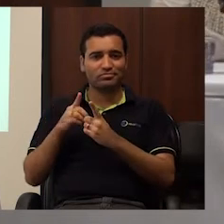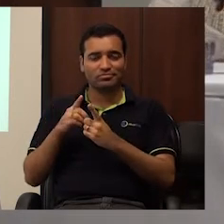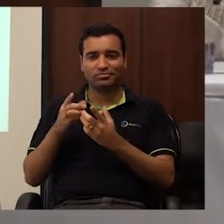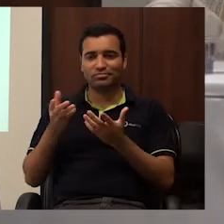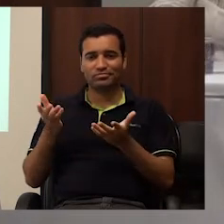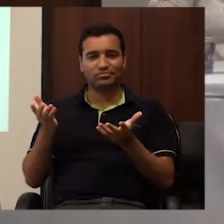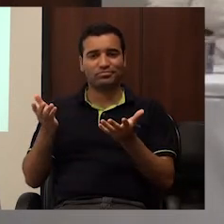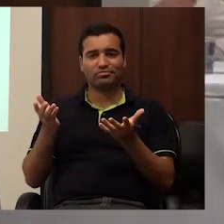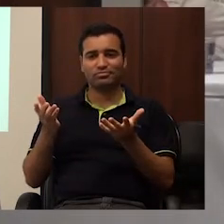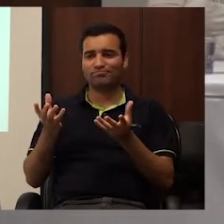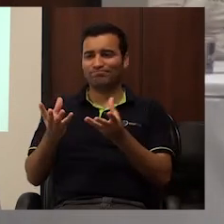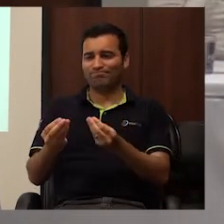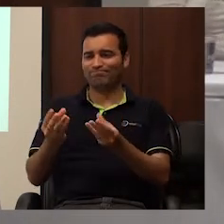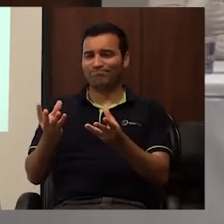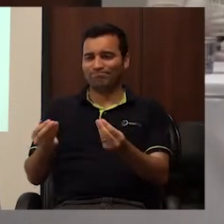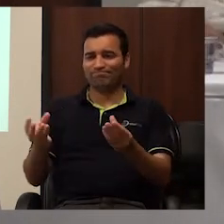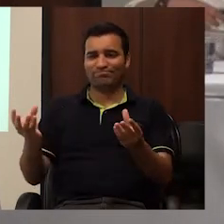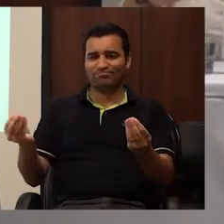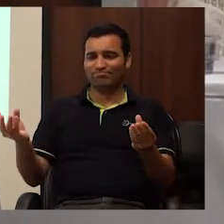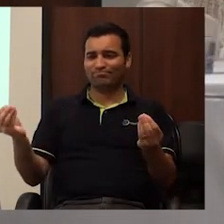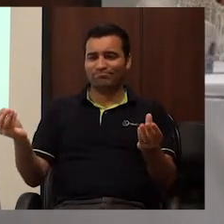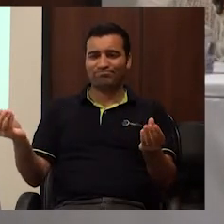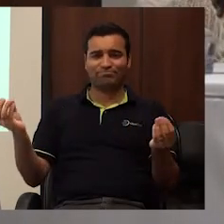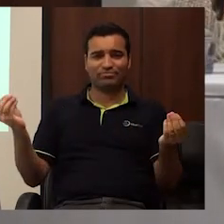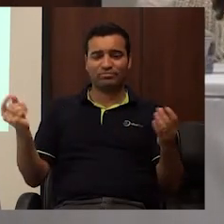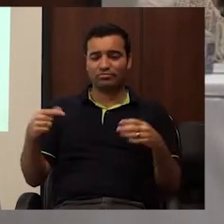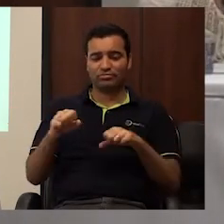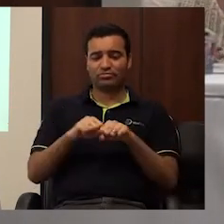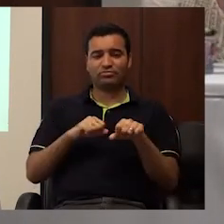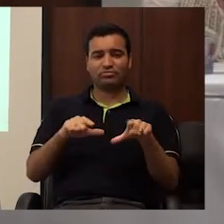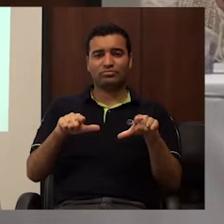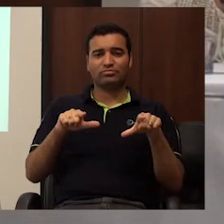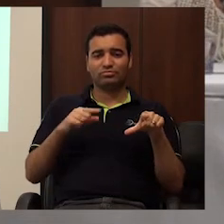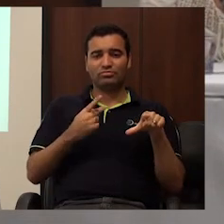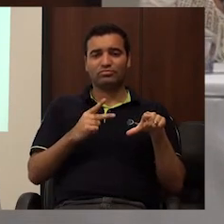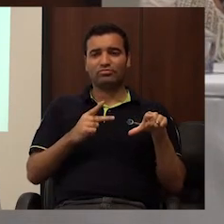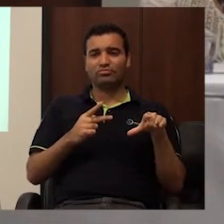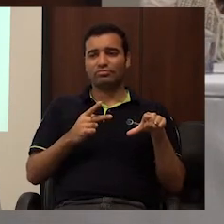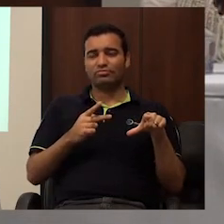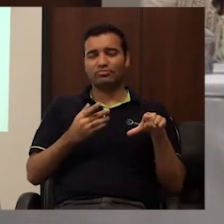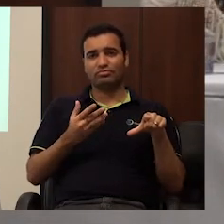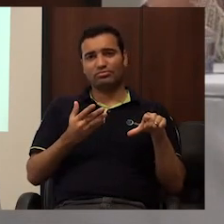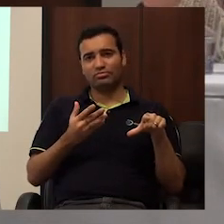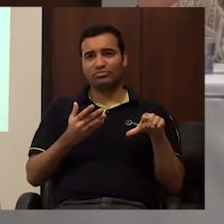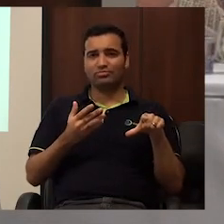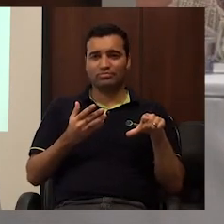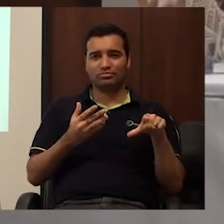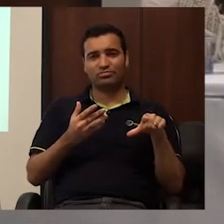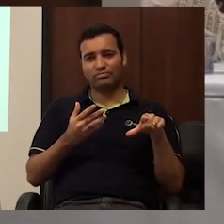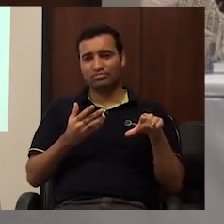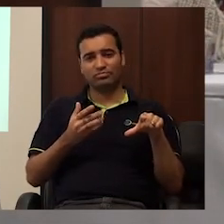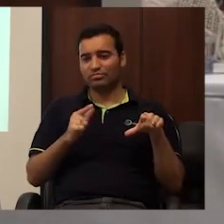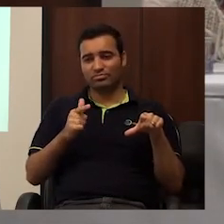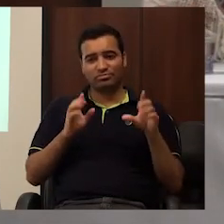né, a tantas demandas com uma formação muitas vezes